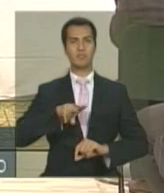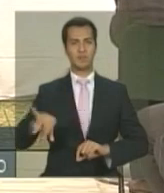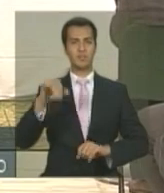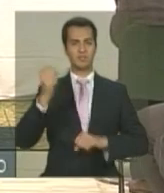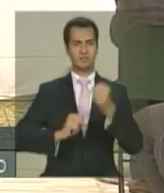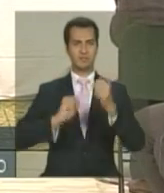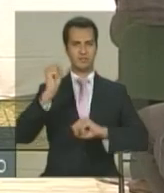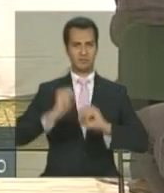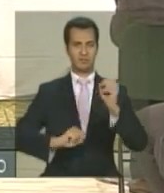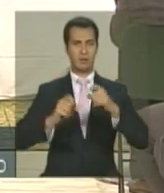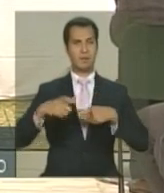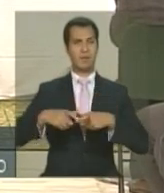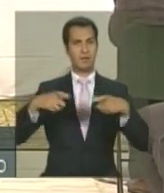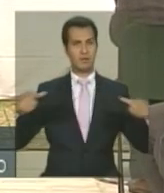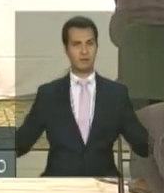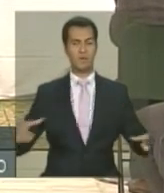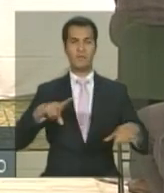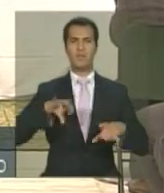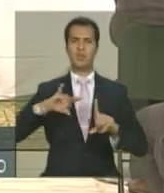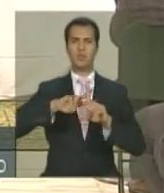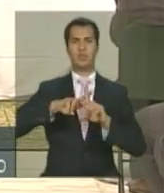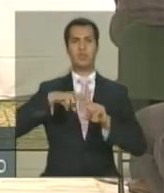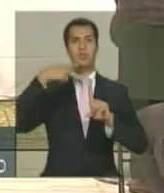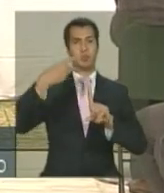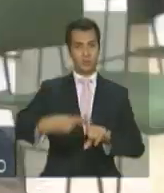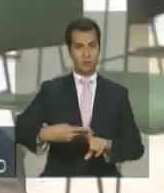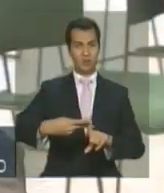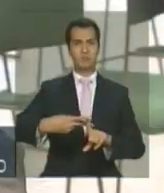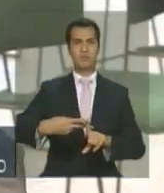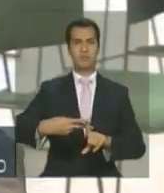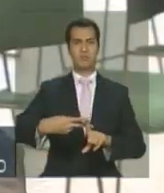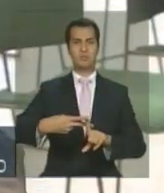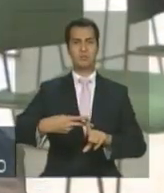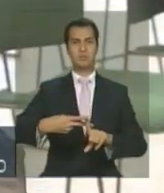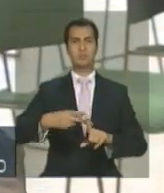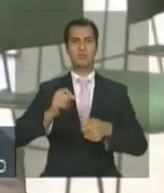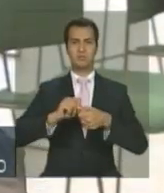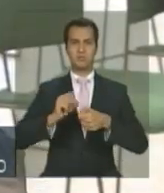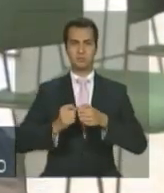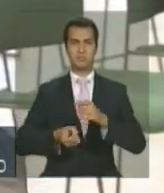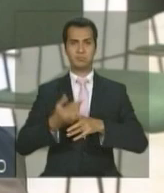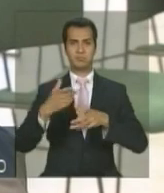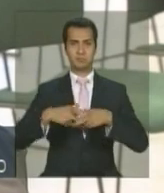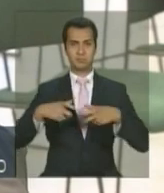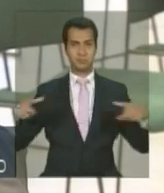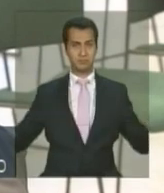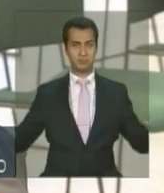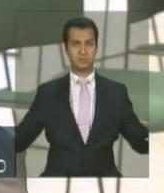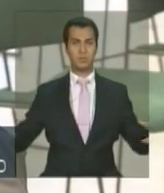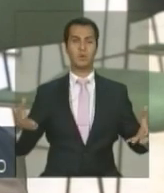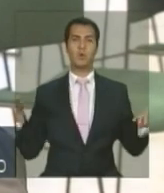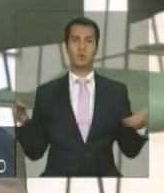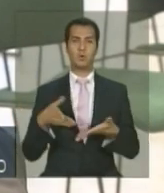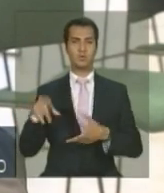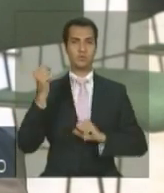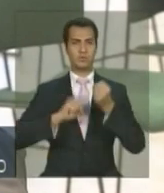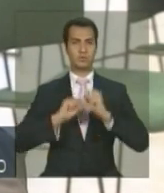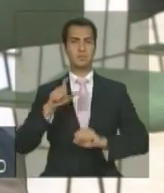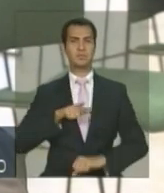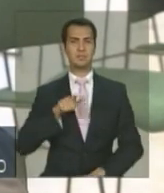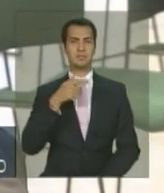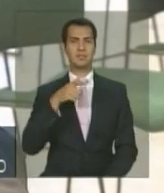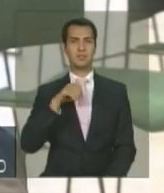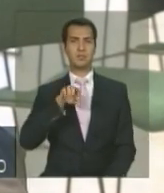desta fábrica. Praticamente dobra a capacidade de produção da fábrica. Hoje produz 70